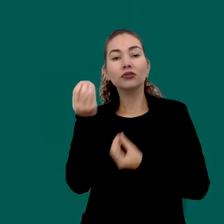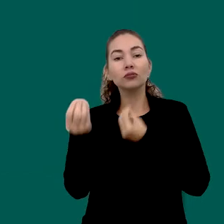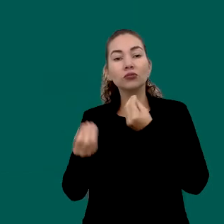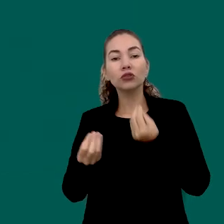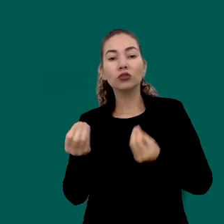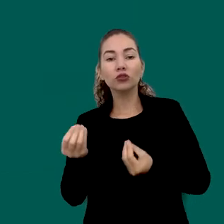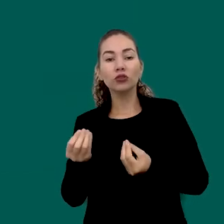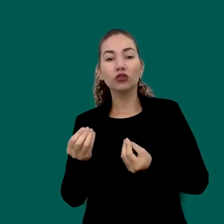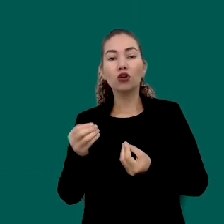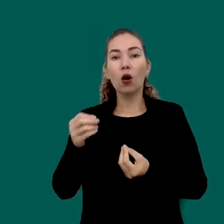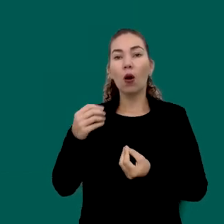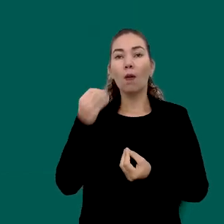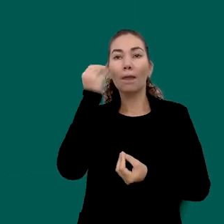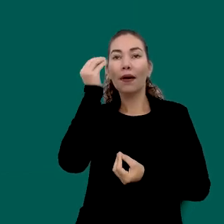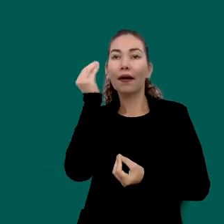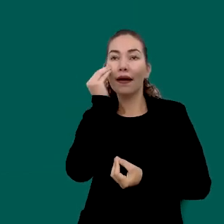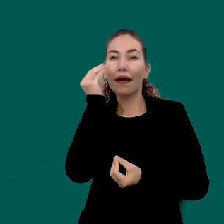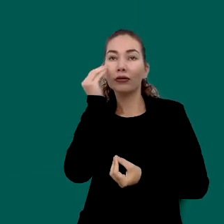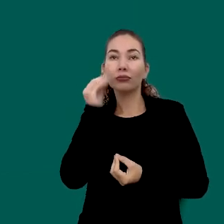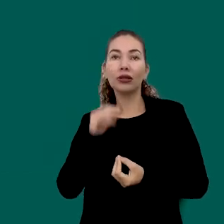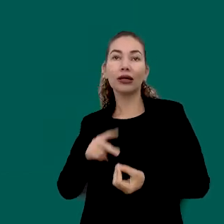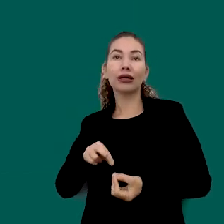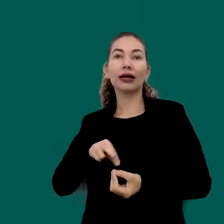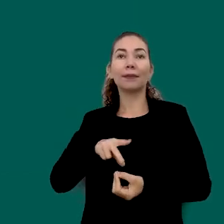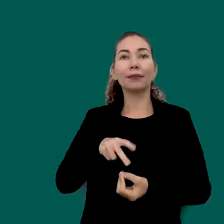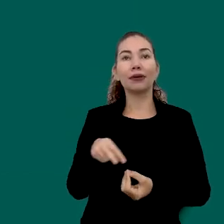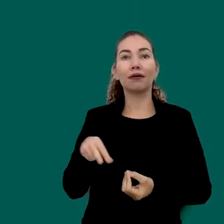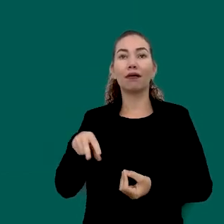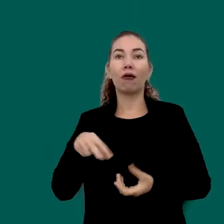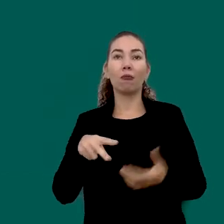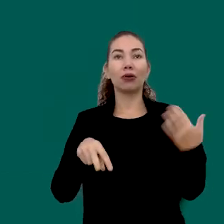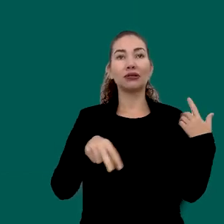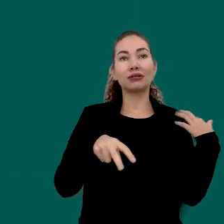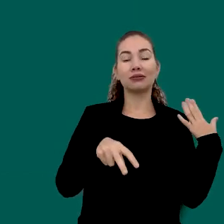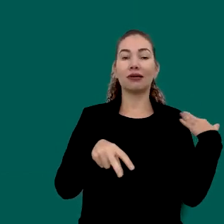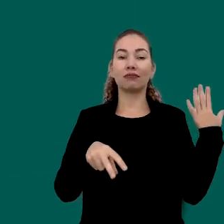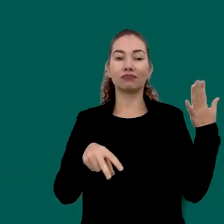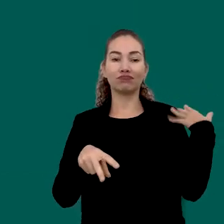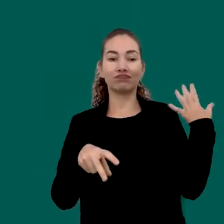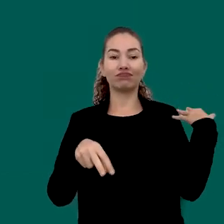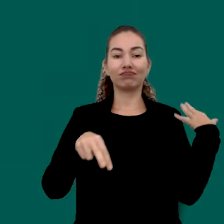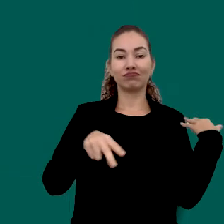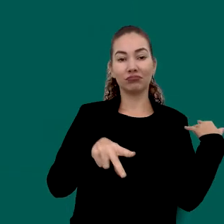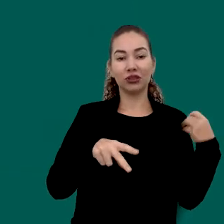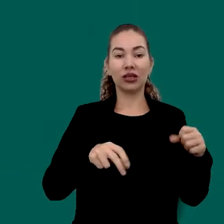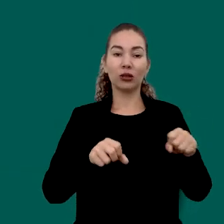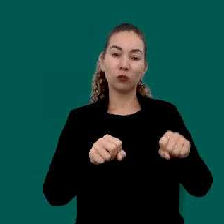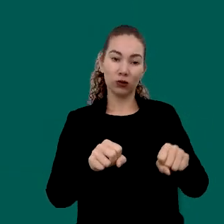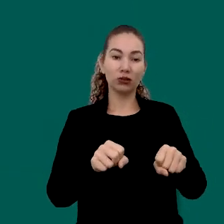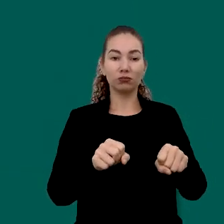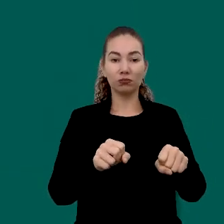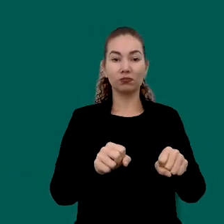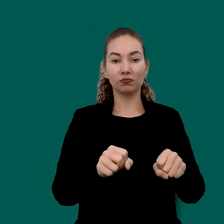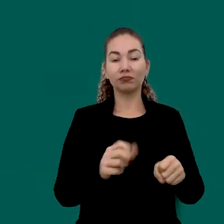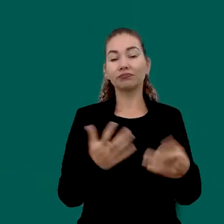numa experiência de caminhar pelo ambiente, porque isso é uma coisa que a gente sabe que o supermercado faz super bem, né? O passeio.